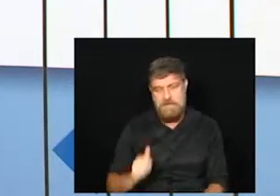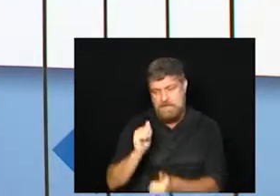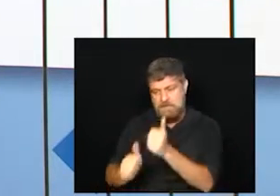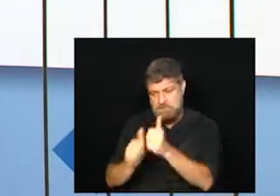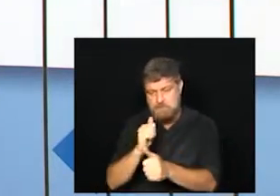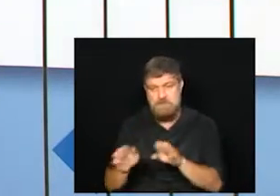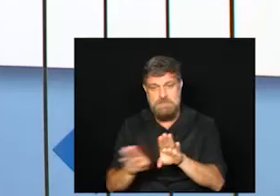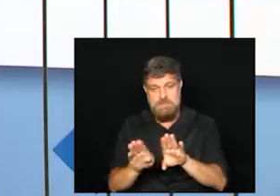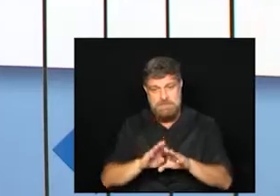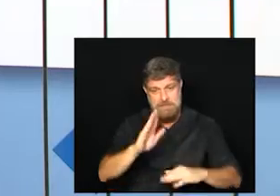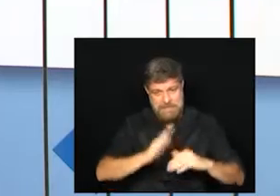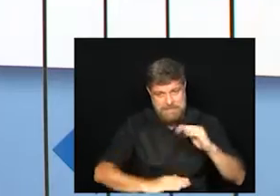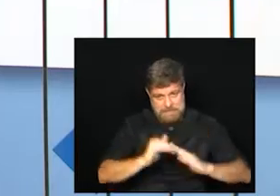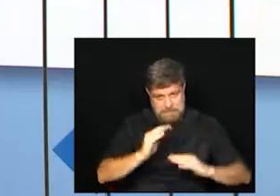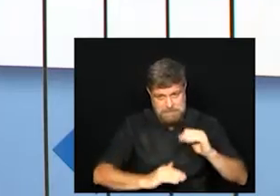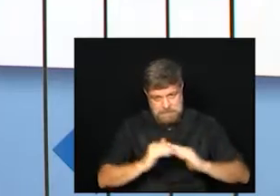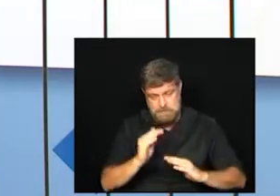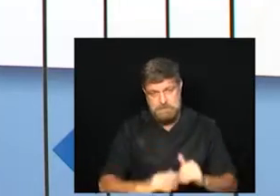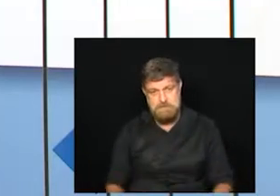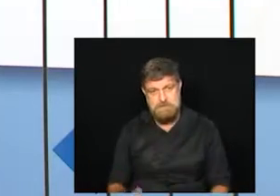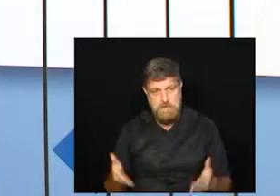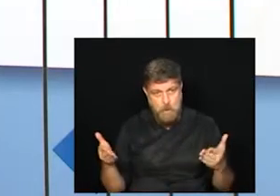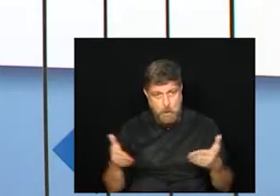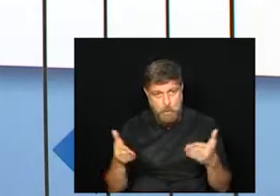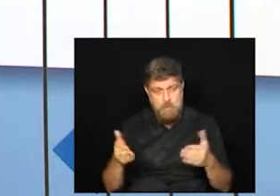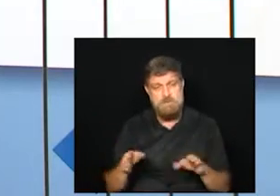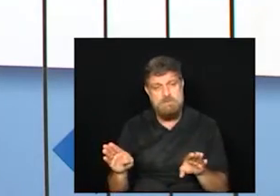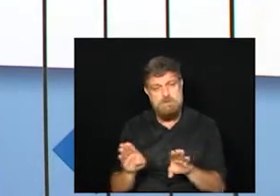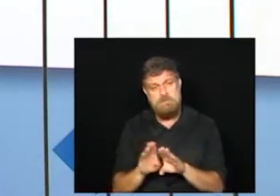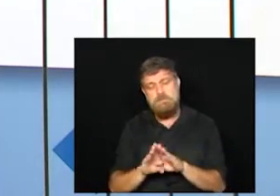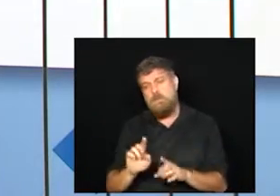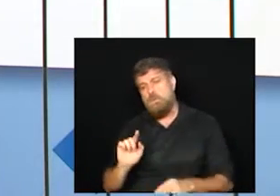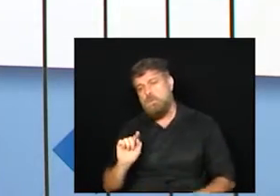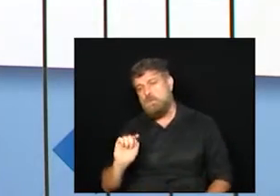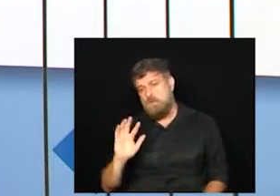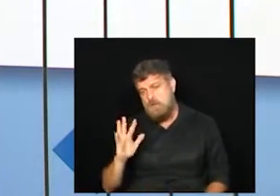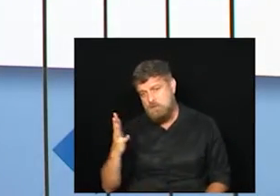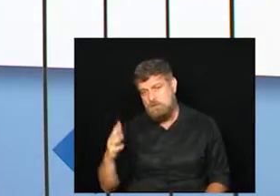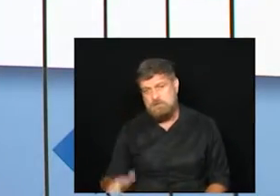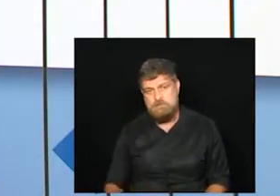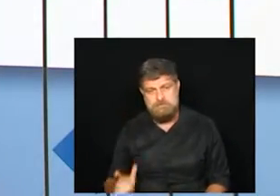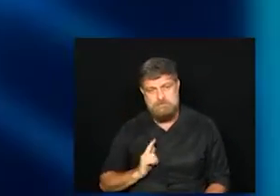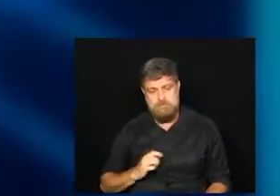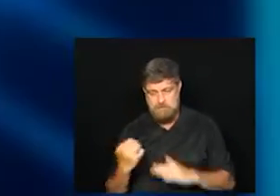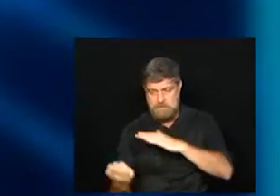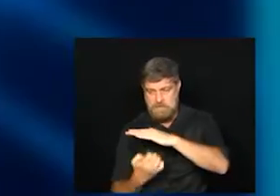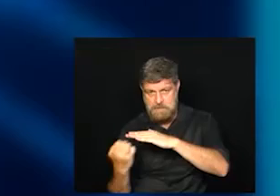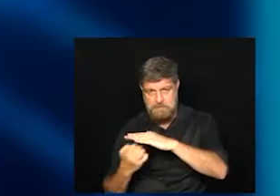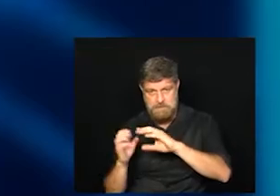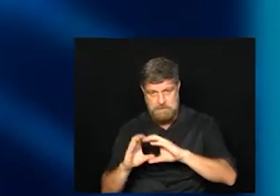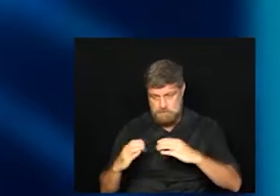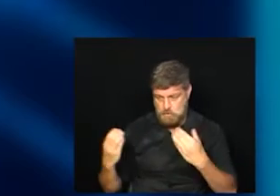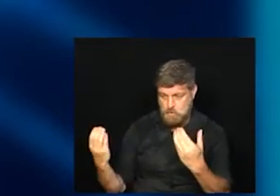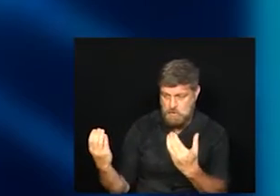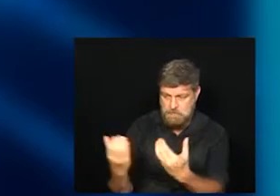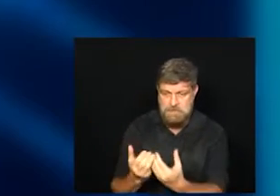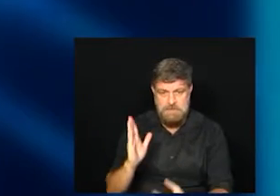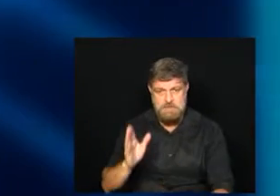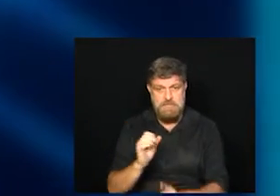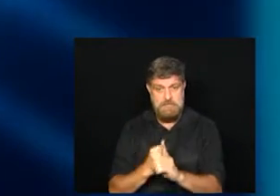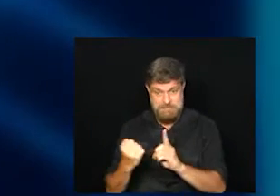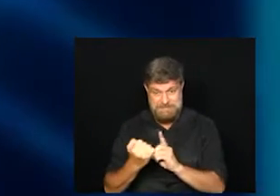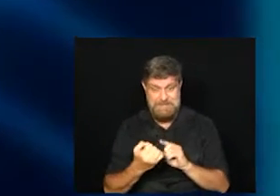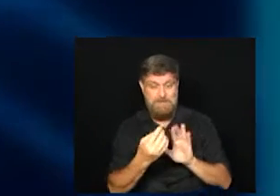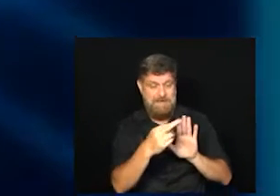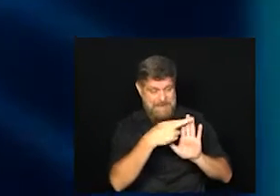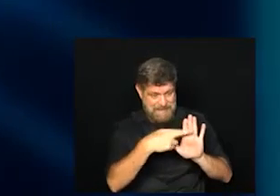esportivos e também das atividades, né? Então, hoje, inclusive, eventos corporativos e sociais já têm uma nova